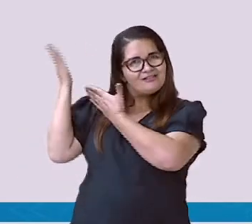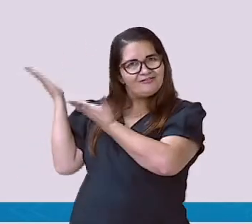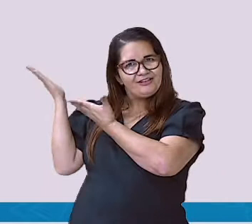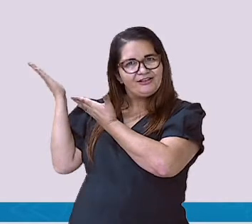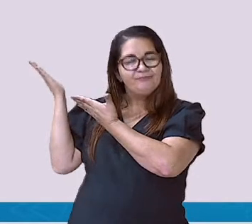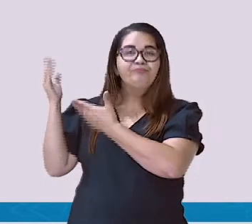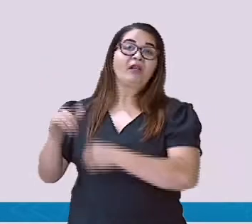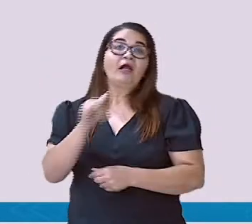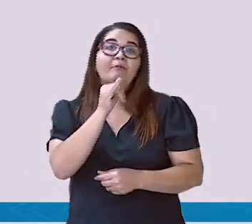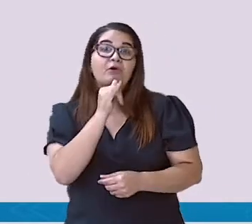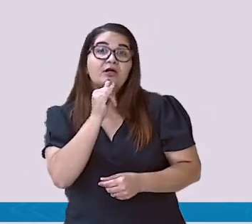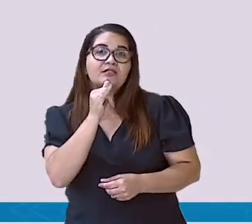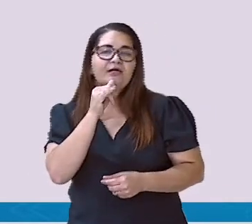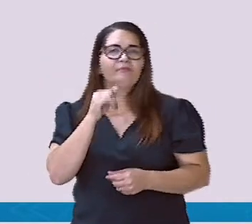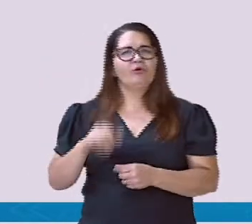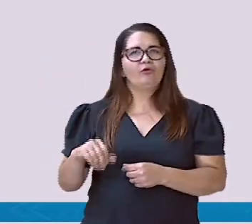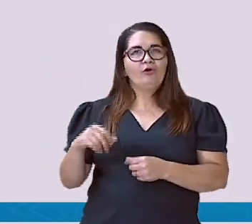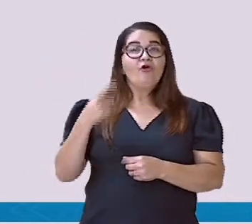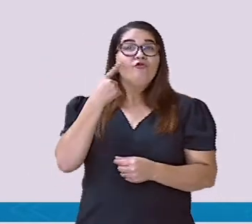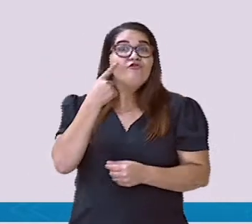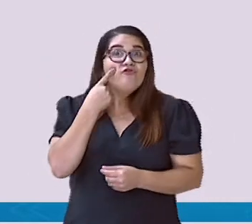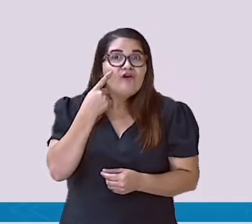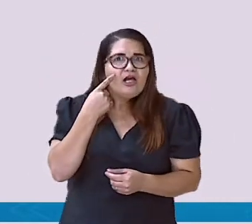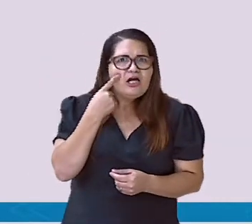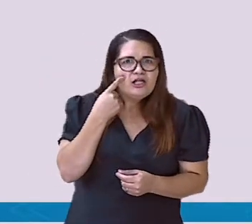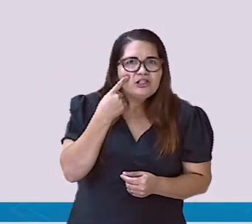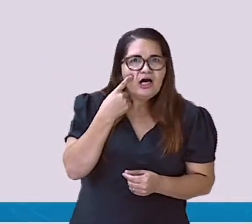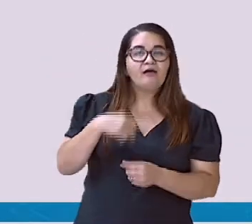exemplo. Nós temos aqui a palavra